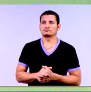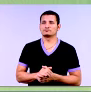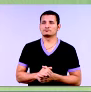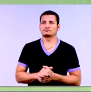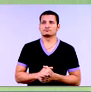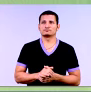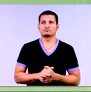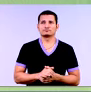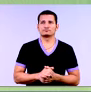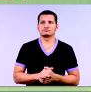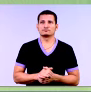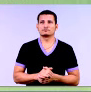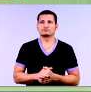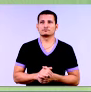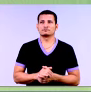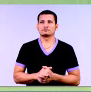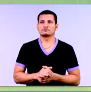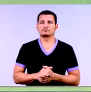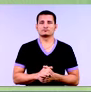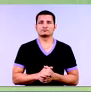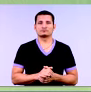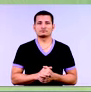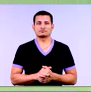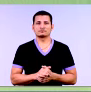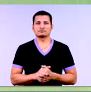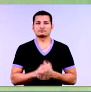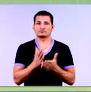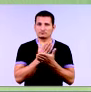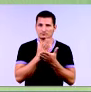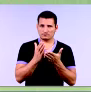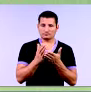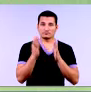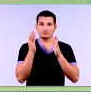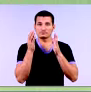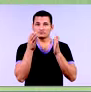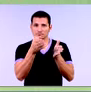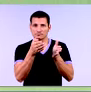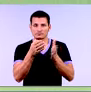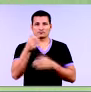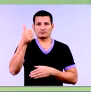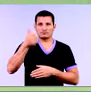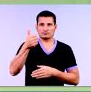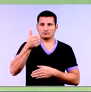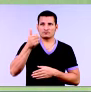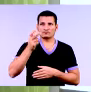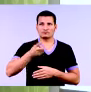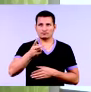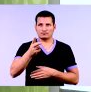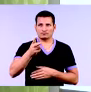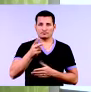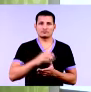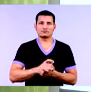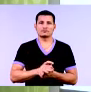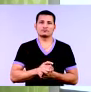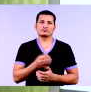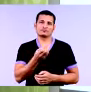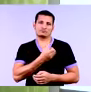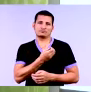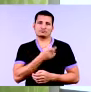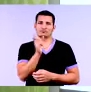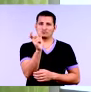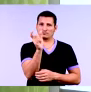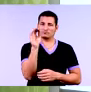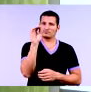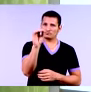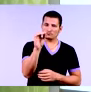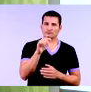Vamos frisar, destacar alguns pontos. Primeiro, sempre atribuir um valor para ela. Você pode criar